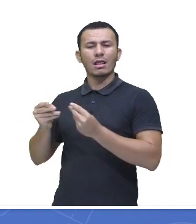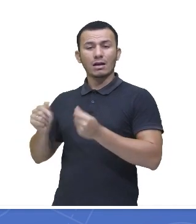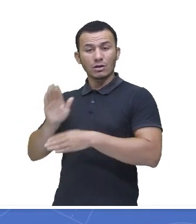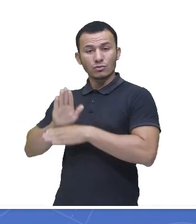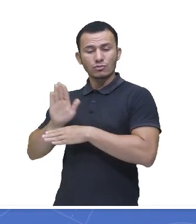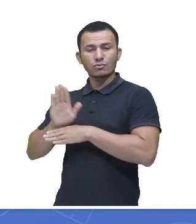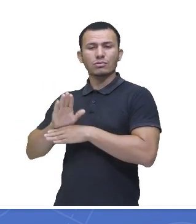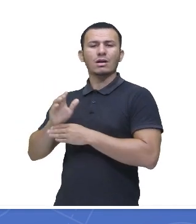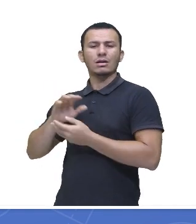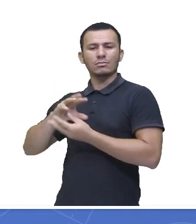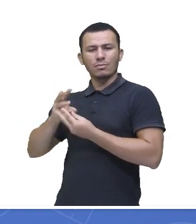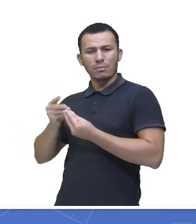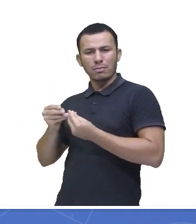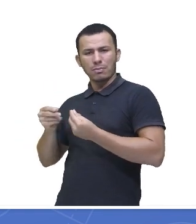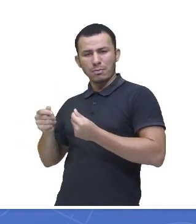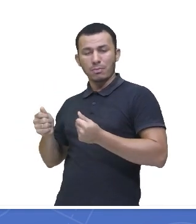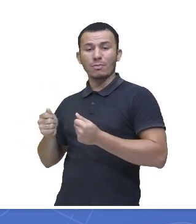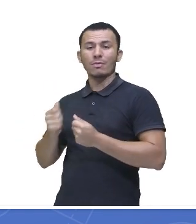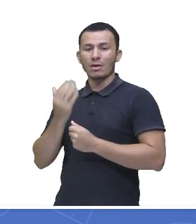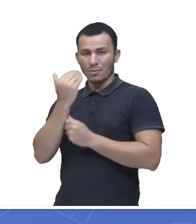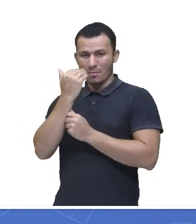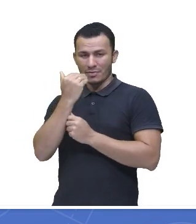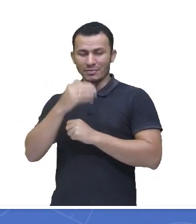o nosso alimento. Beleza?